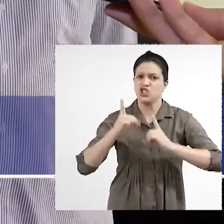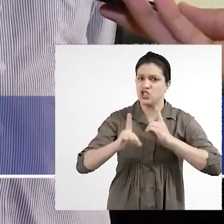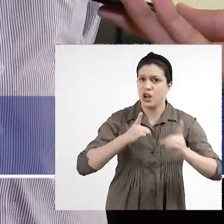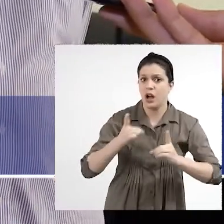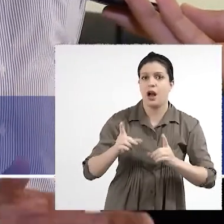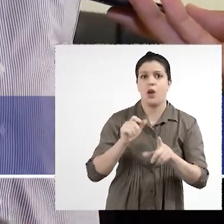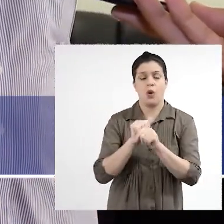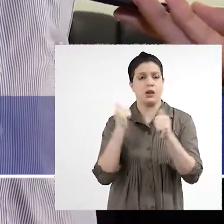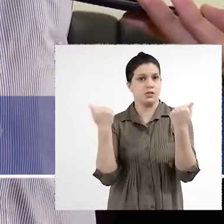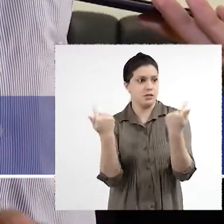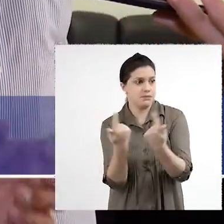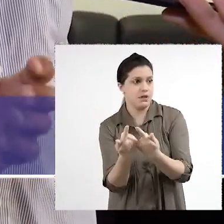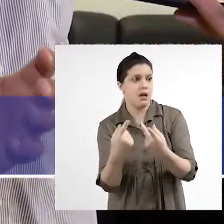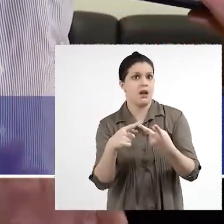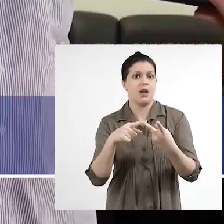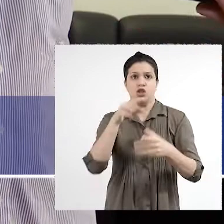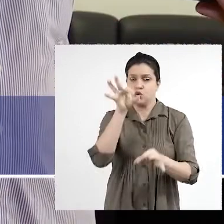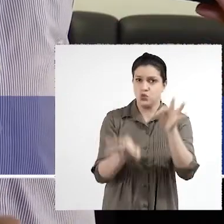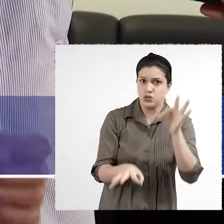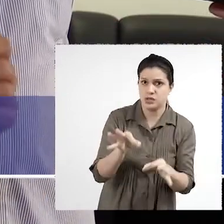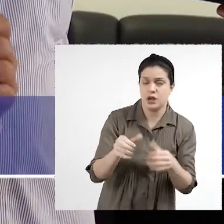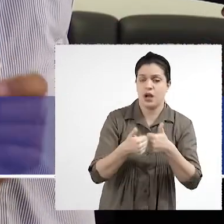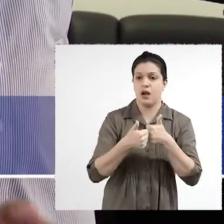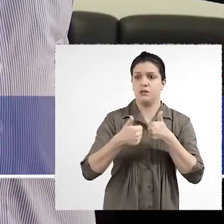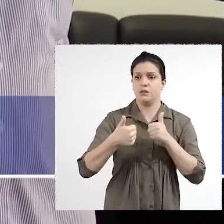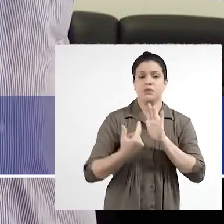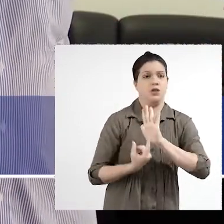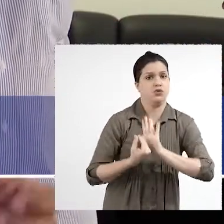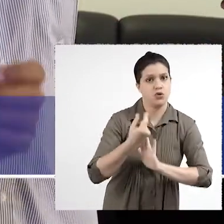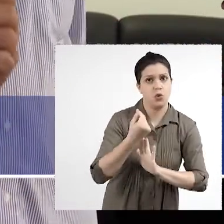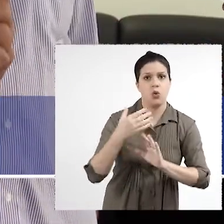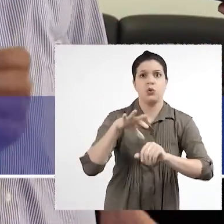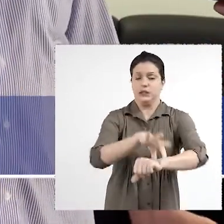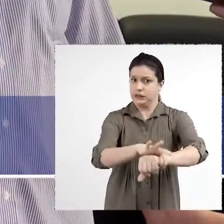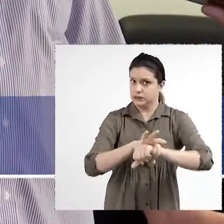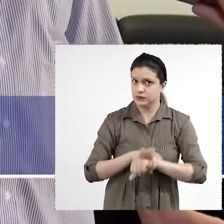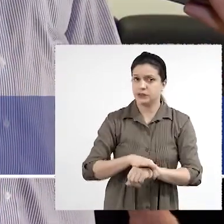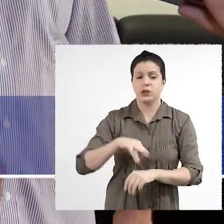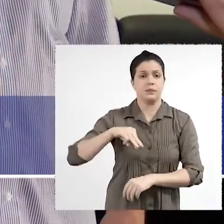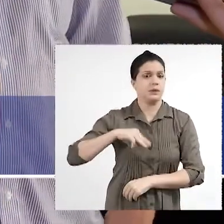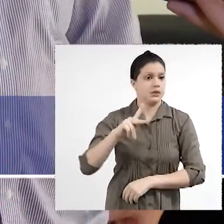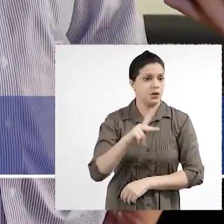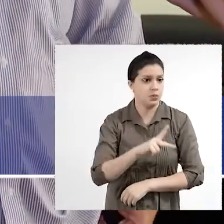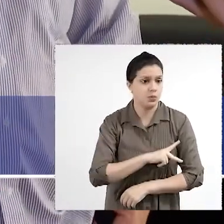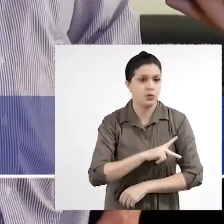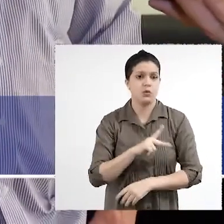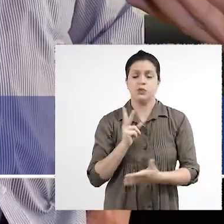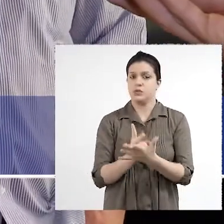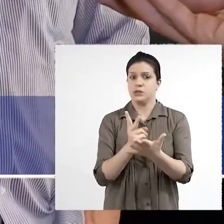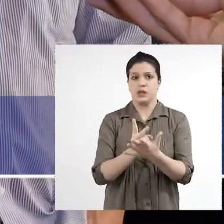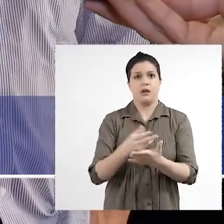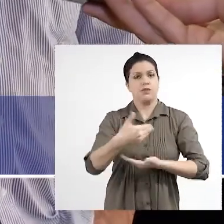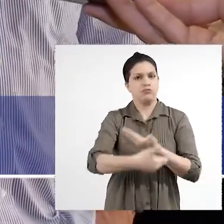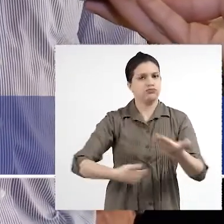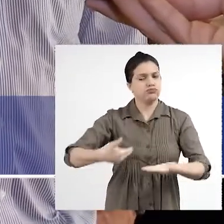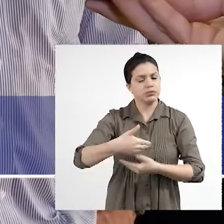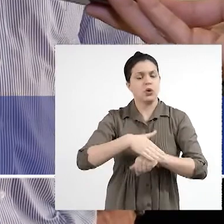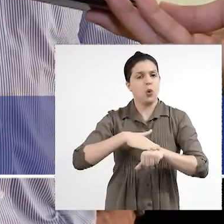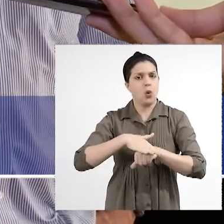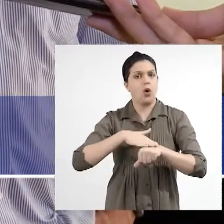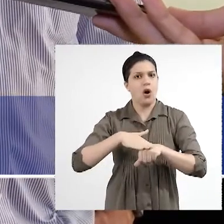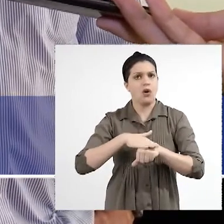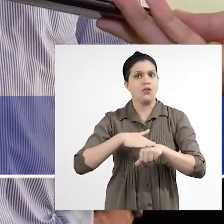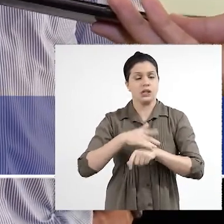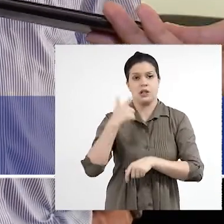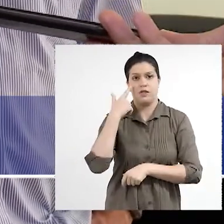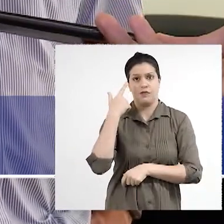poderes constituídos, Assembleia, Judiciário, Tribunal de Contas, Defensoria, Ministério Público. Vamos sempre